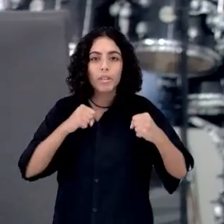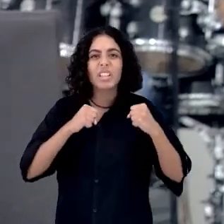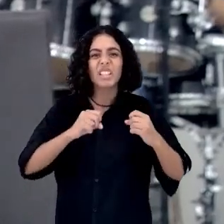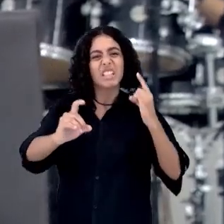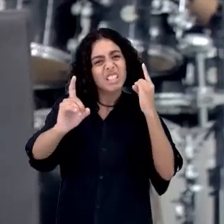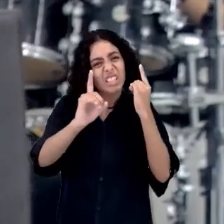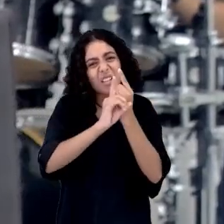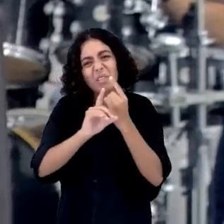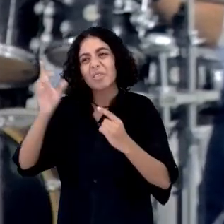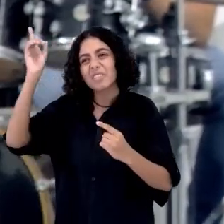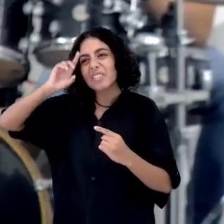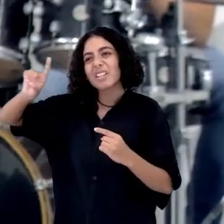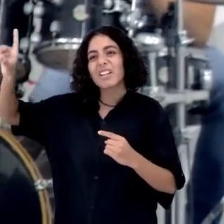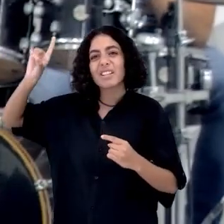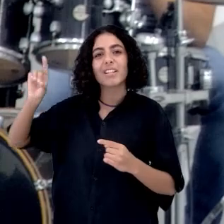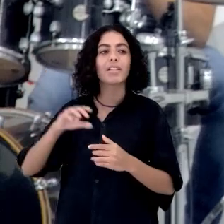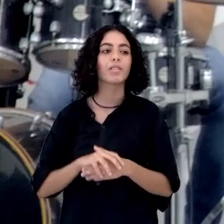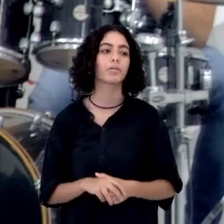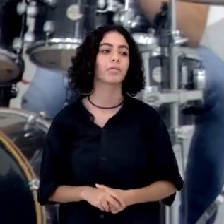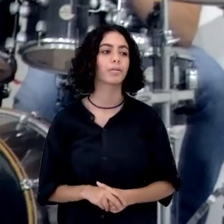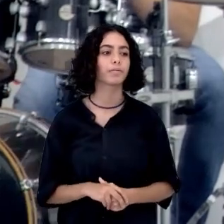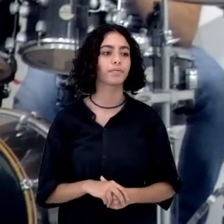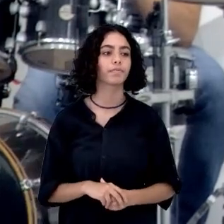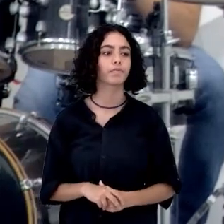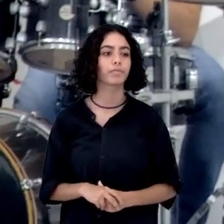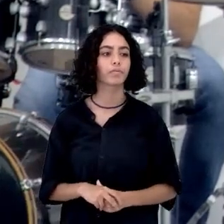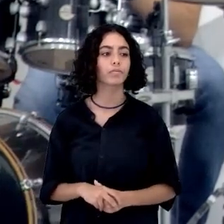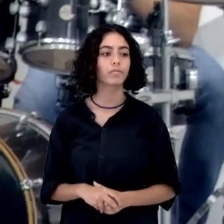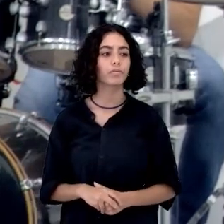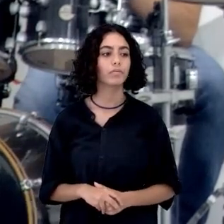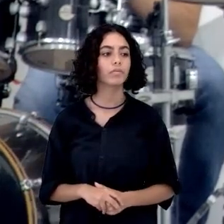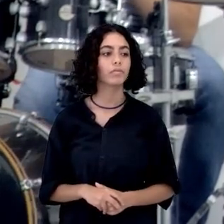ainda pode ser achado.